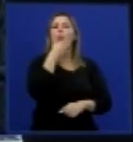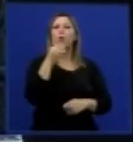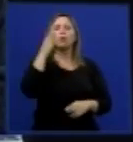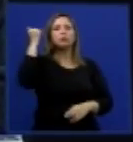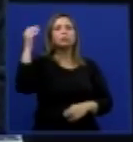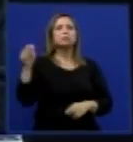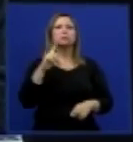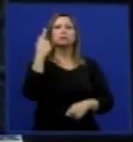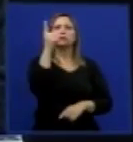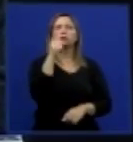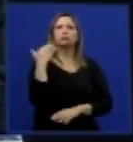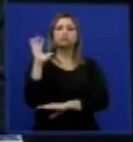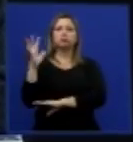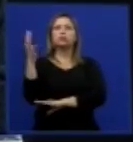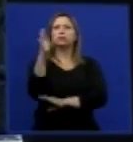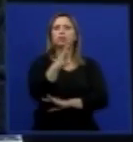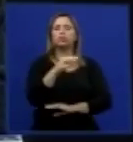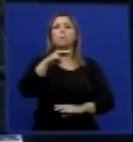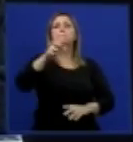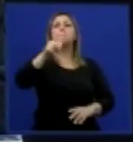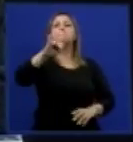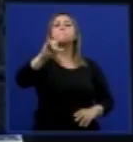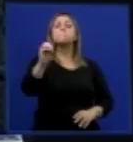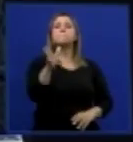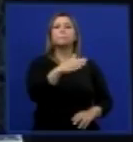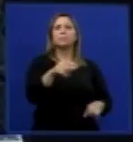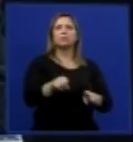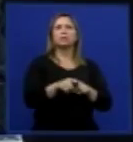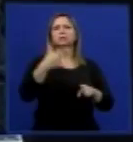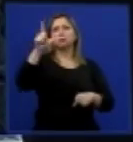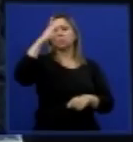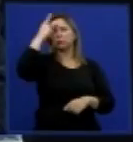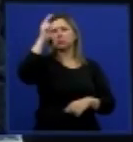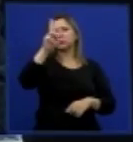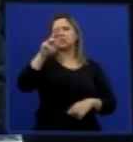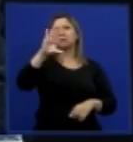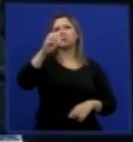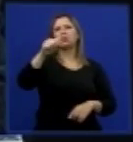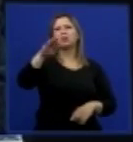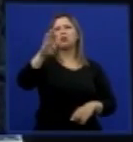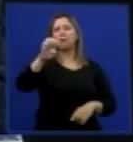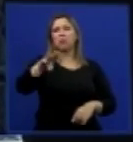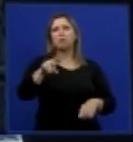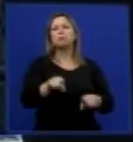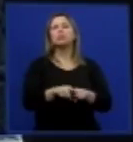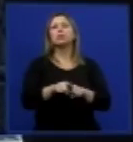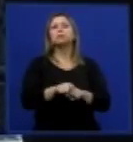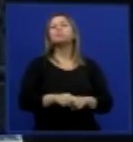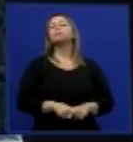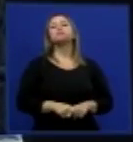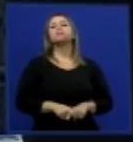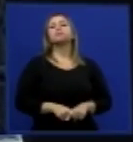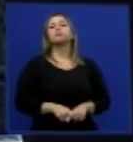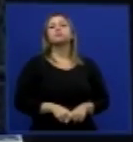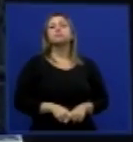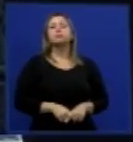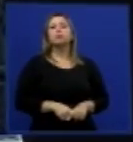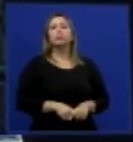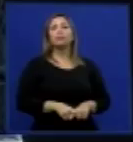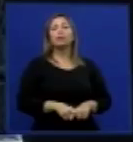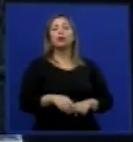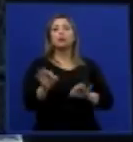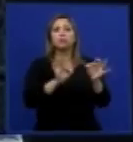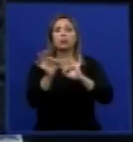engenheiro florestal Mário fuio terajima e a bióloga Carmen zotes her kenh na